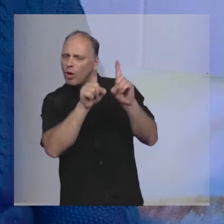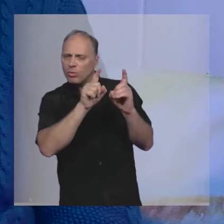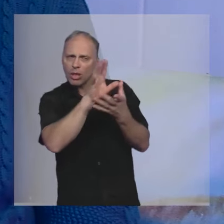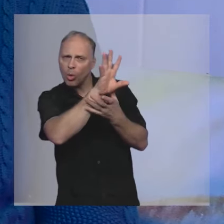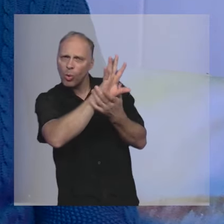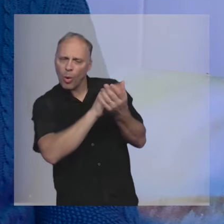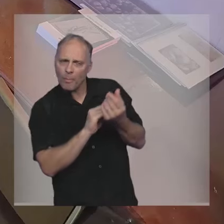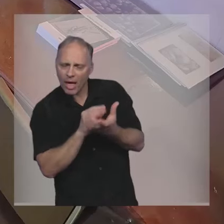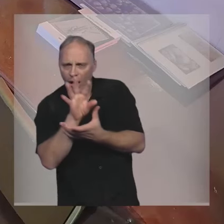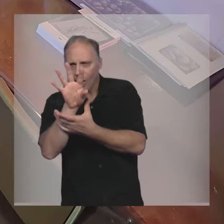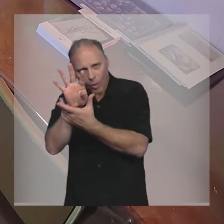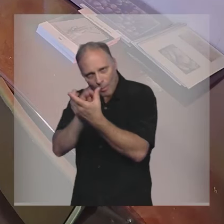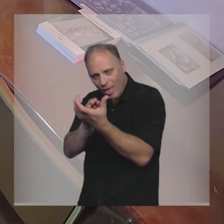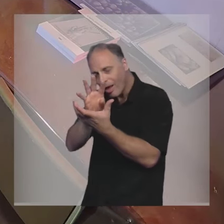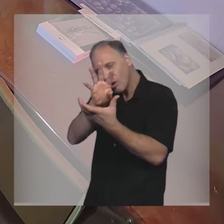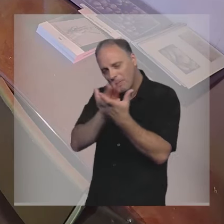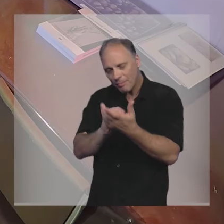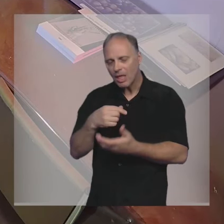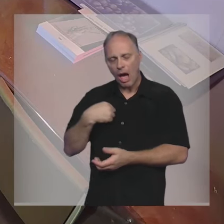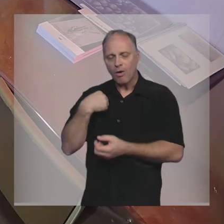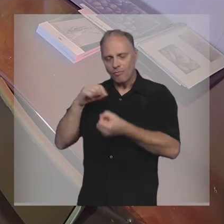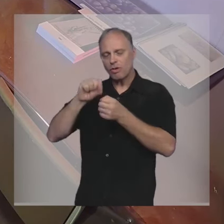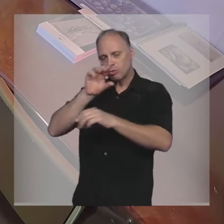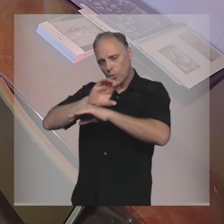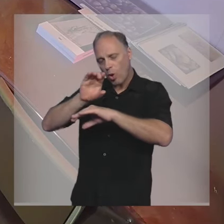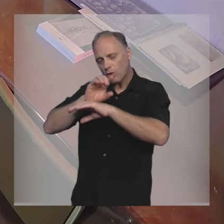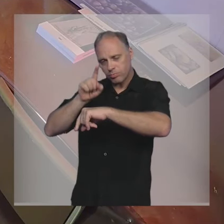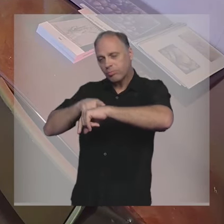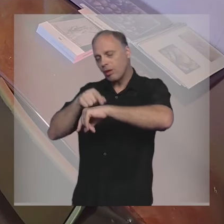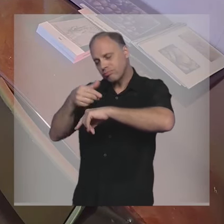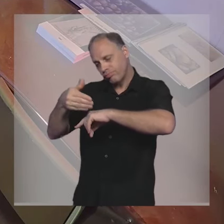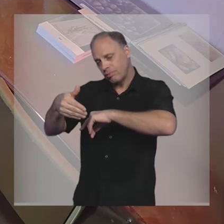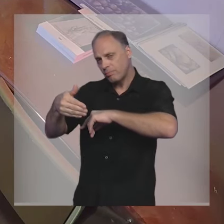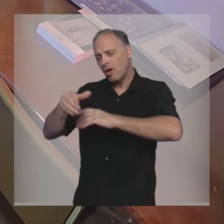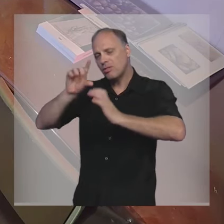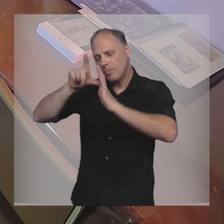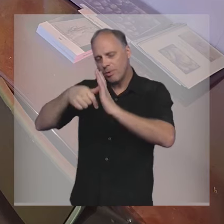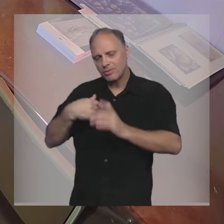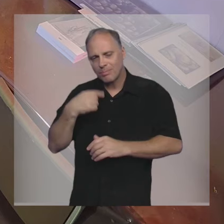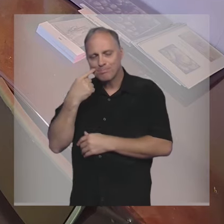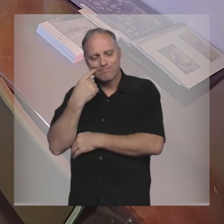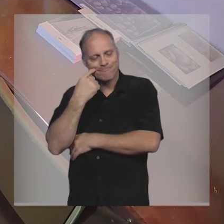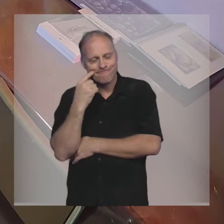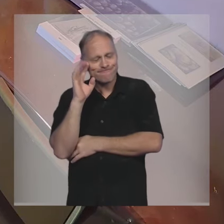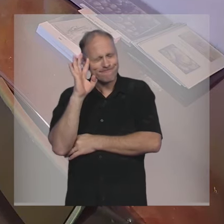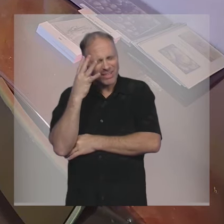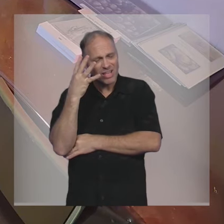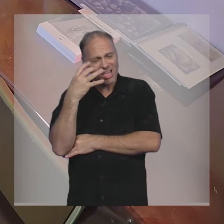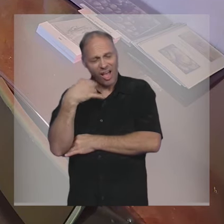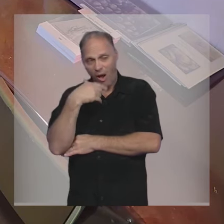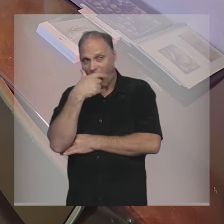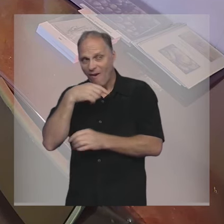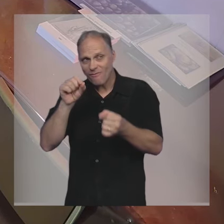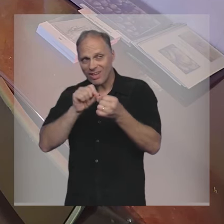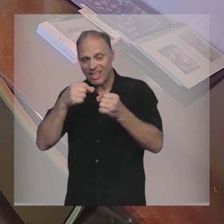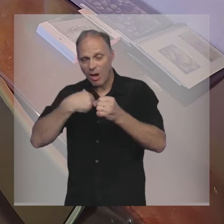tal. Eu fiz o curso uma temporada e depois eu comecei a produzir por minha conta, assim, meio